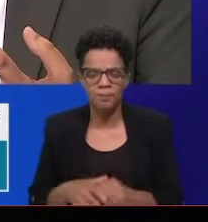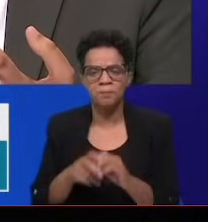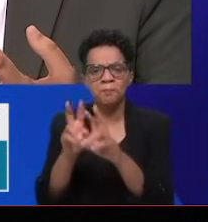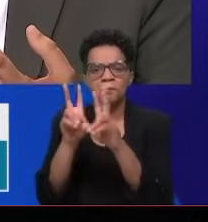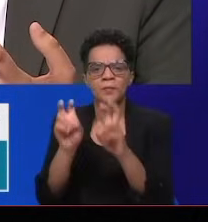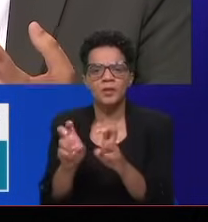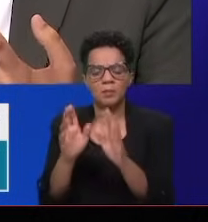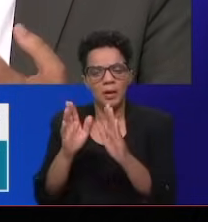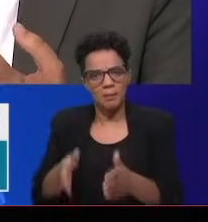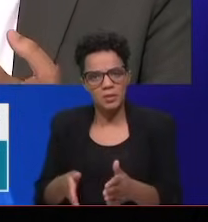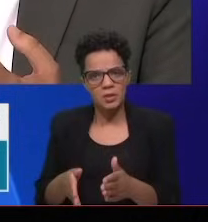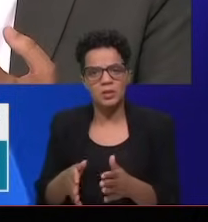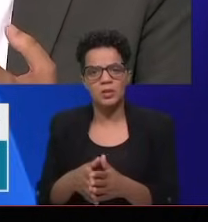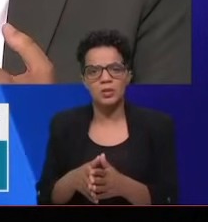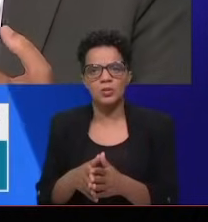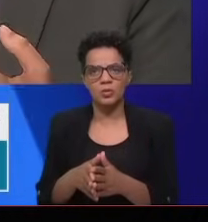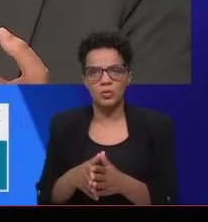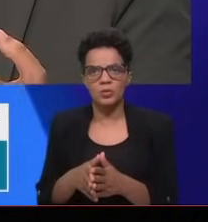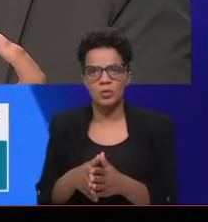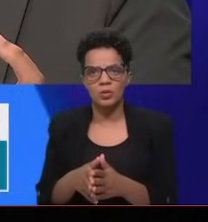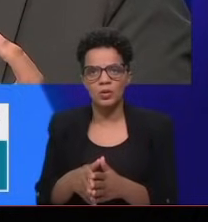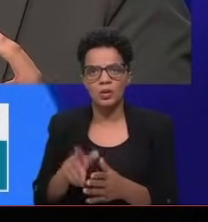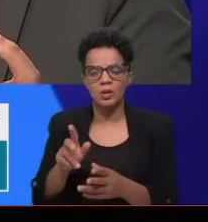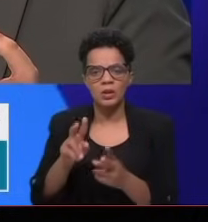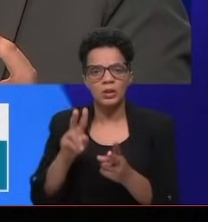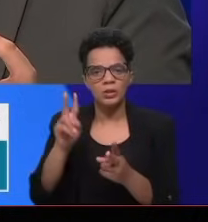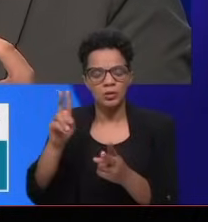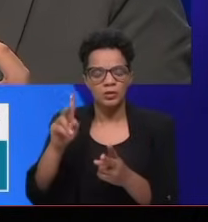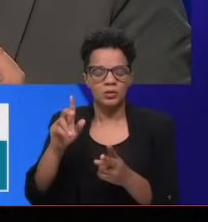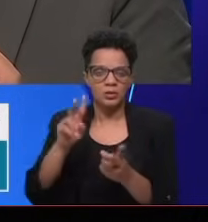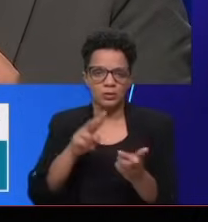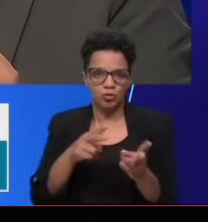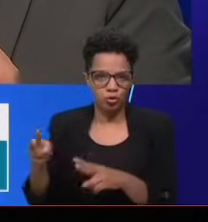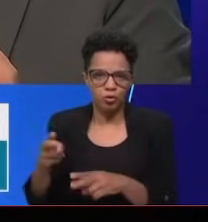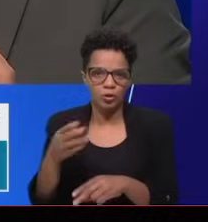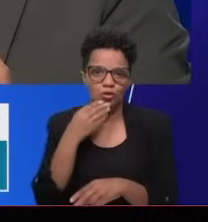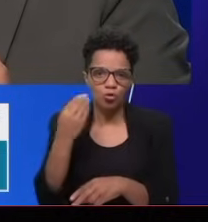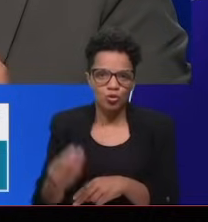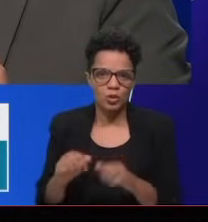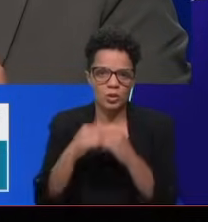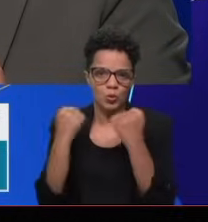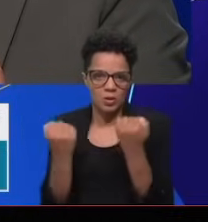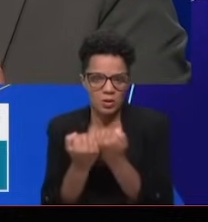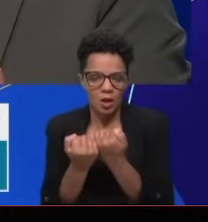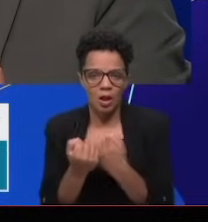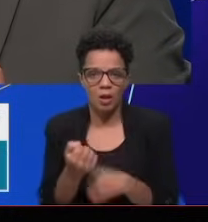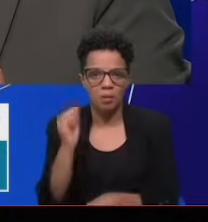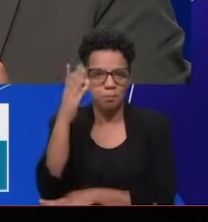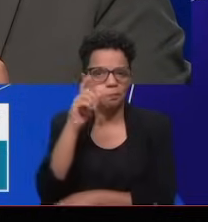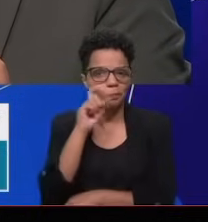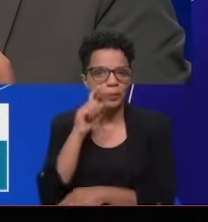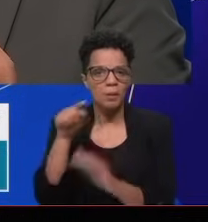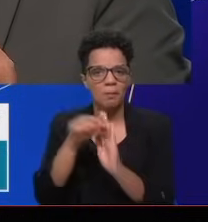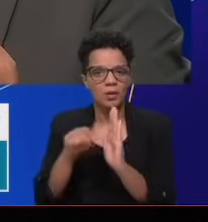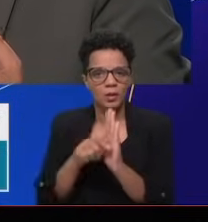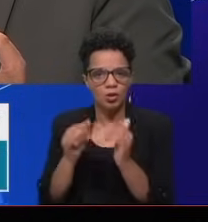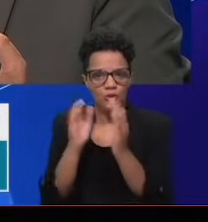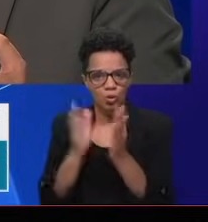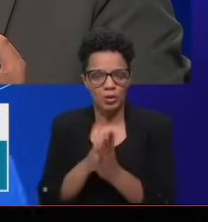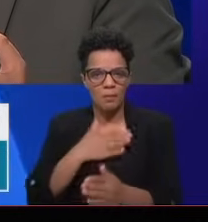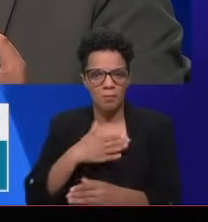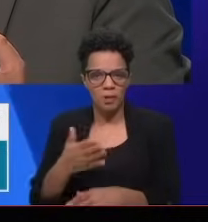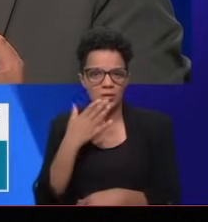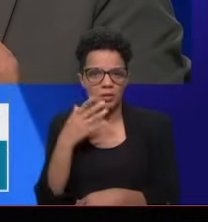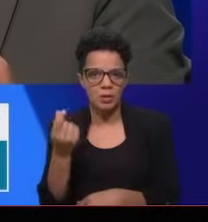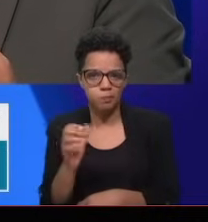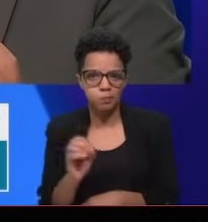que é necessário ter uma uma transição Verde também transição Justa e social e esta o pan defendeu as medidas todas para ter um passe gratuito a